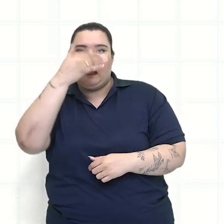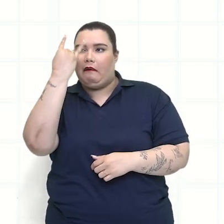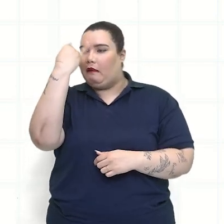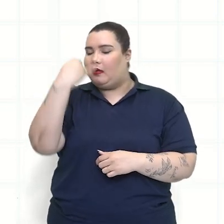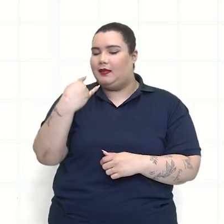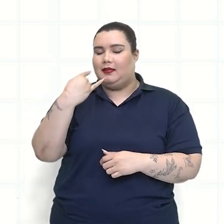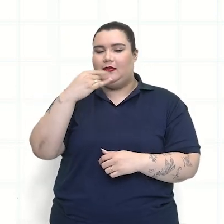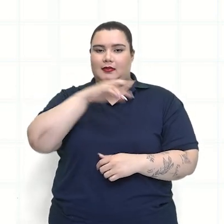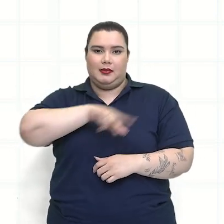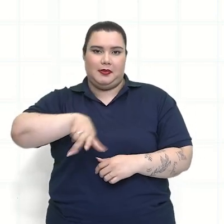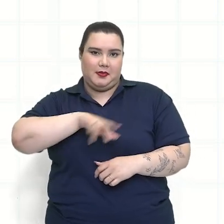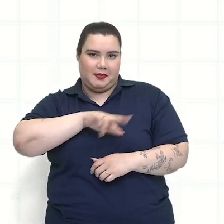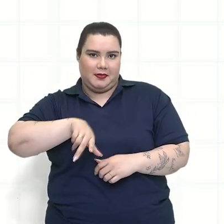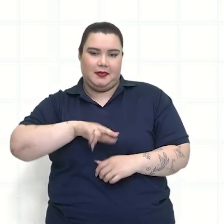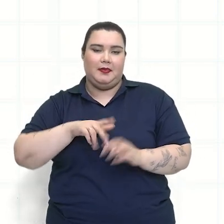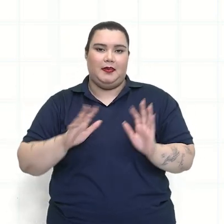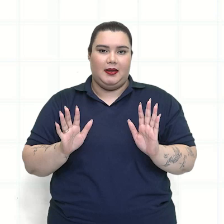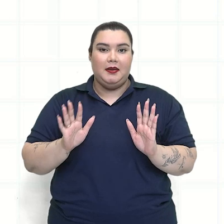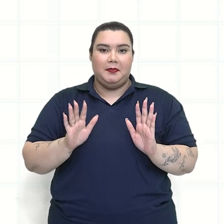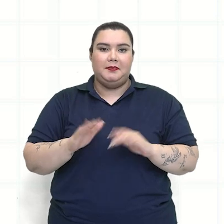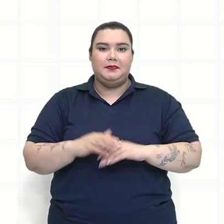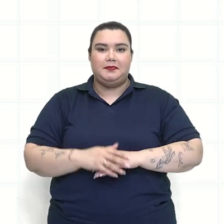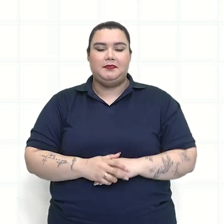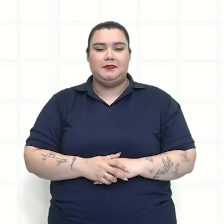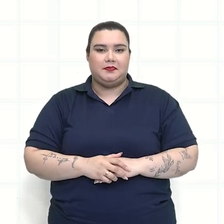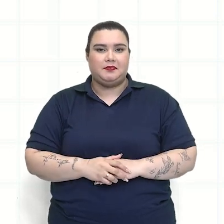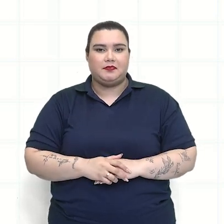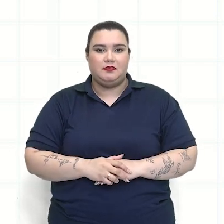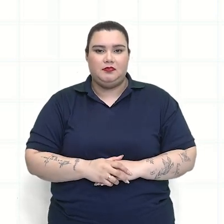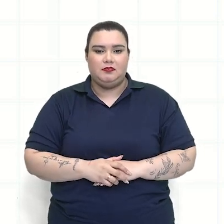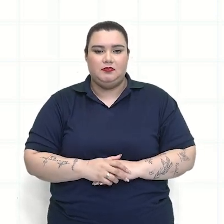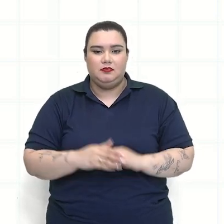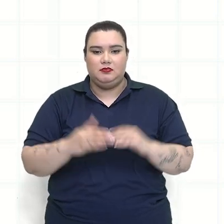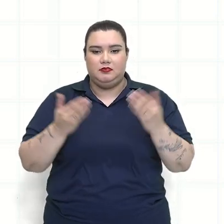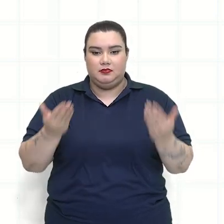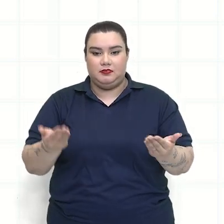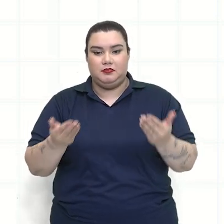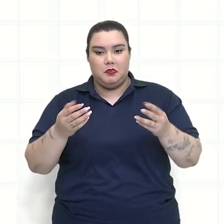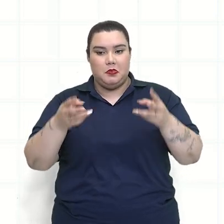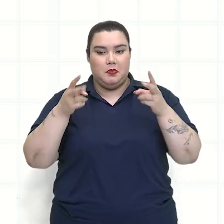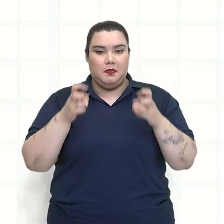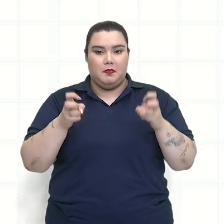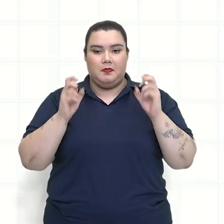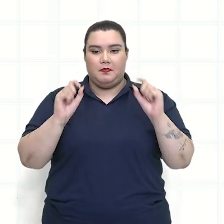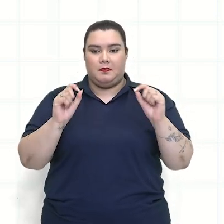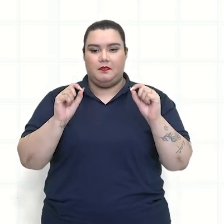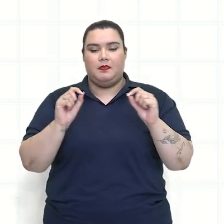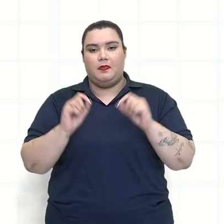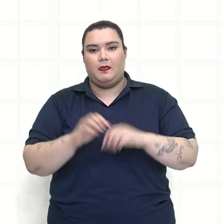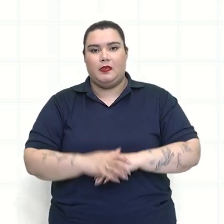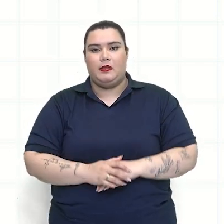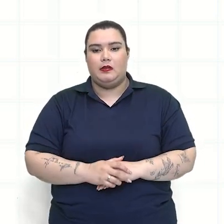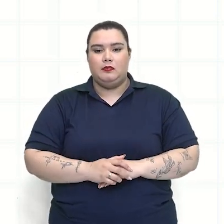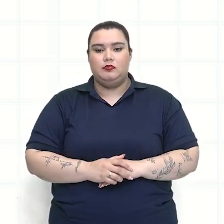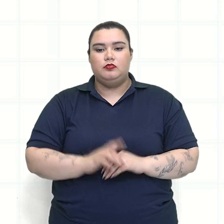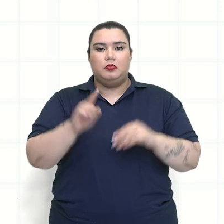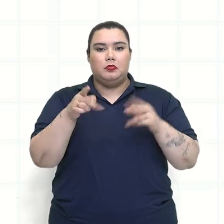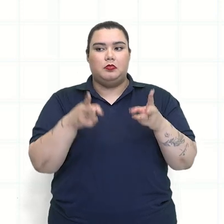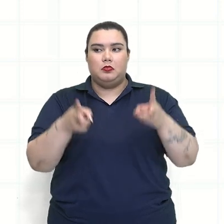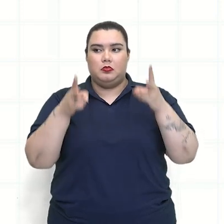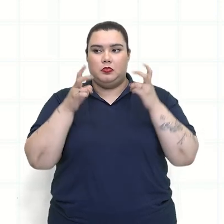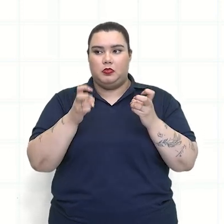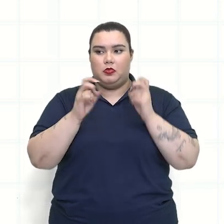conseguir enxergar o ambiente que está. Então, nesta situação, né, você